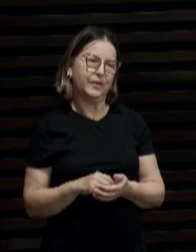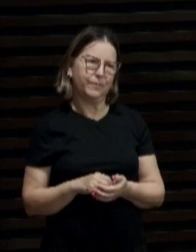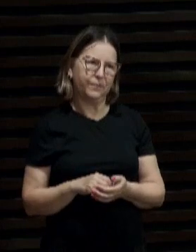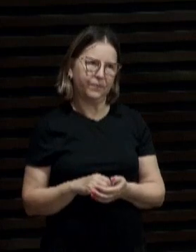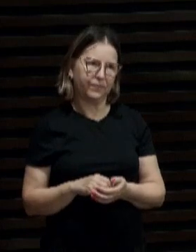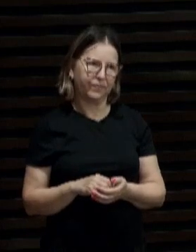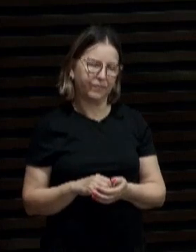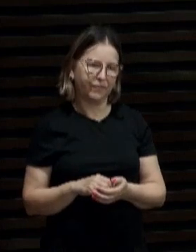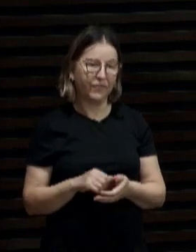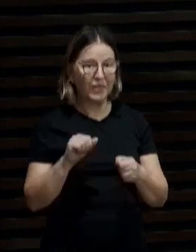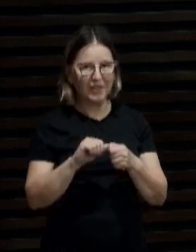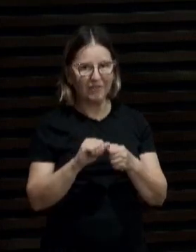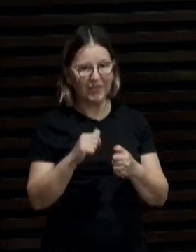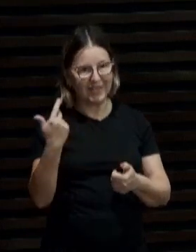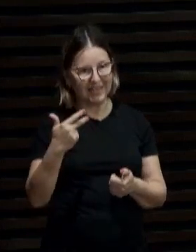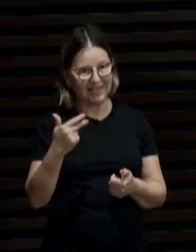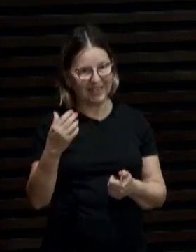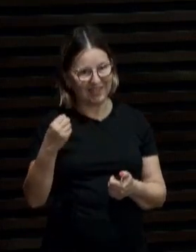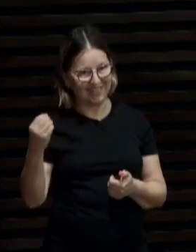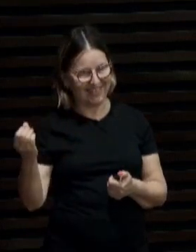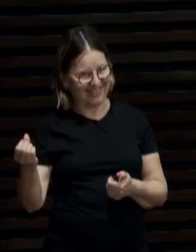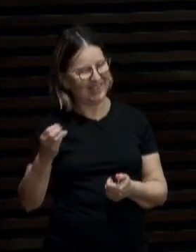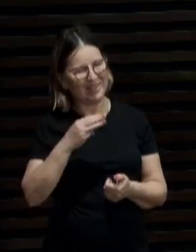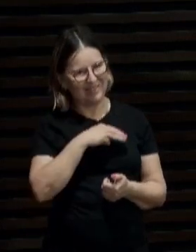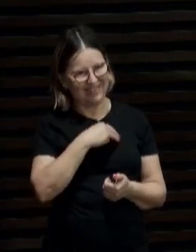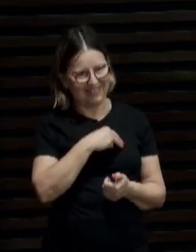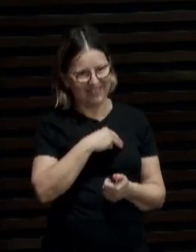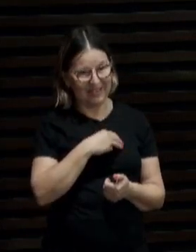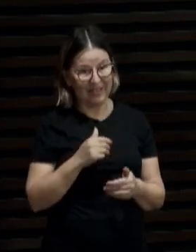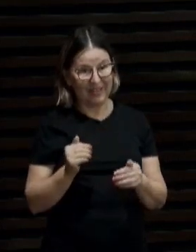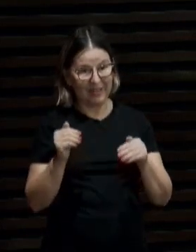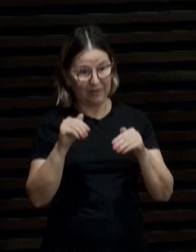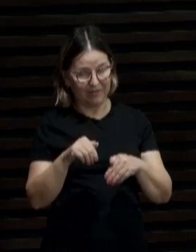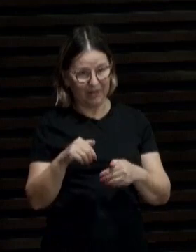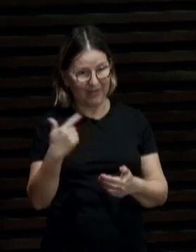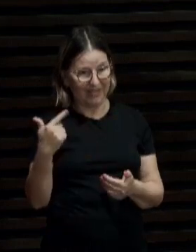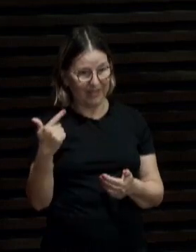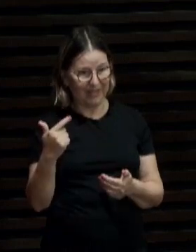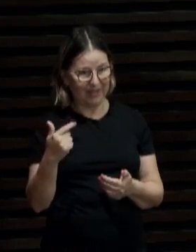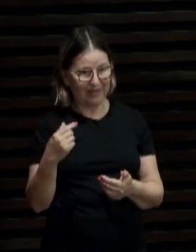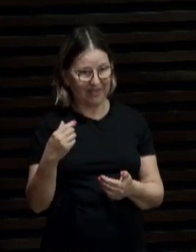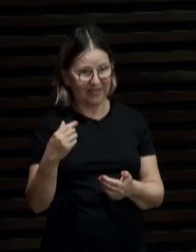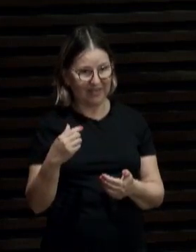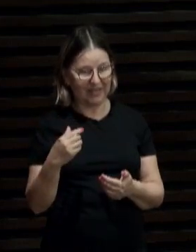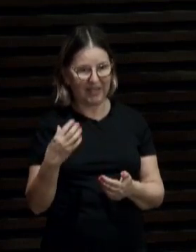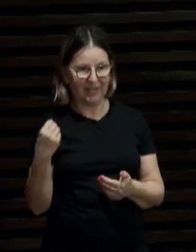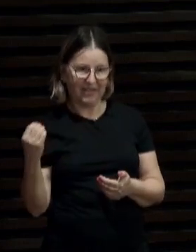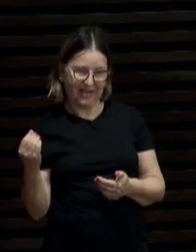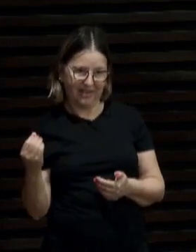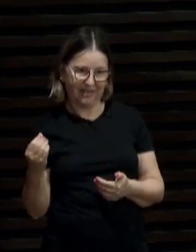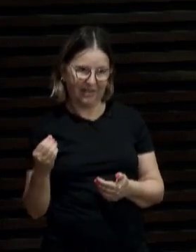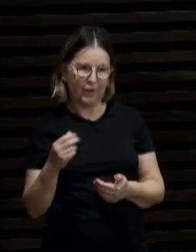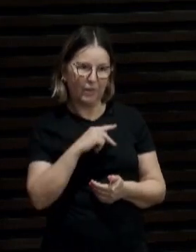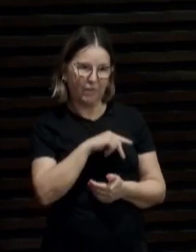a sua terceira viagem missionária. Então, no finalzinho da viagem missionária, da segunda viagem, Paulo passa por Éfeso. E